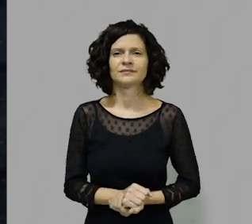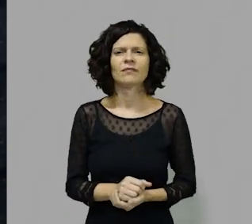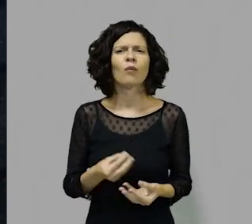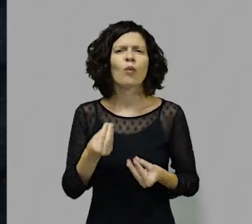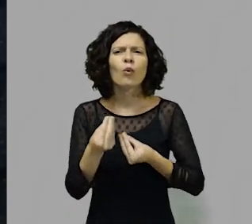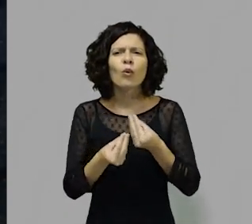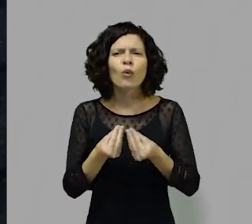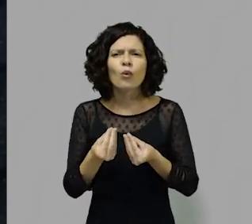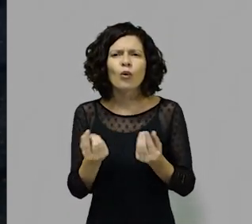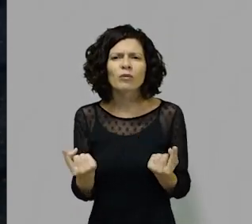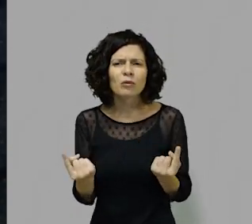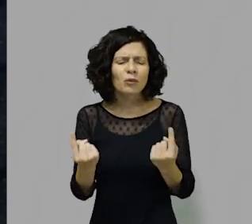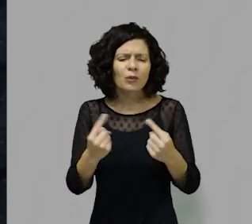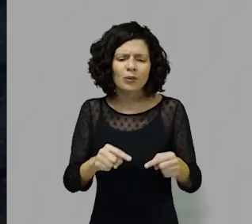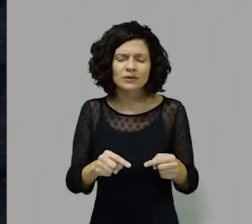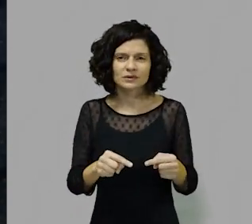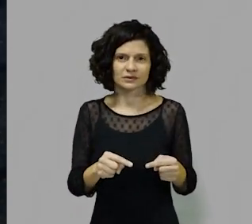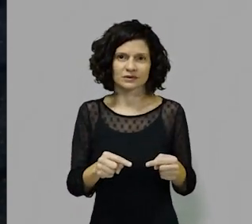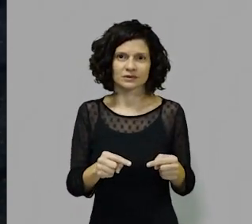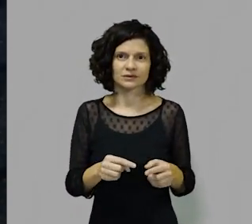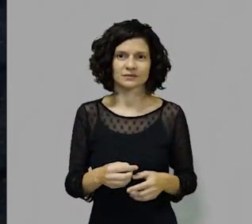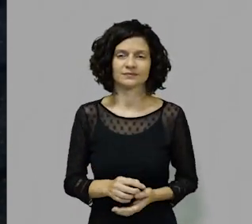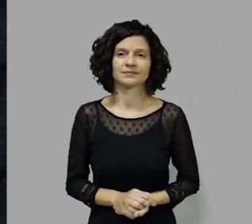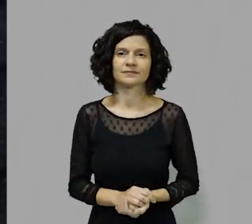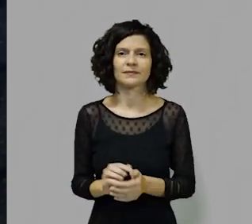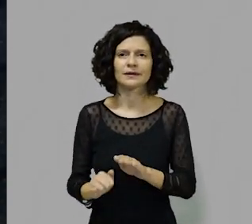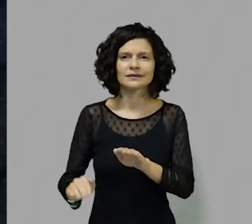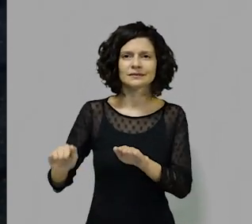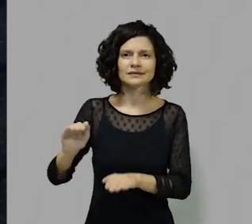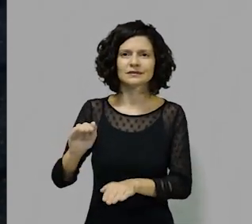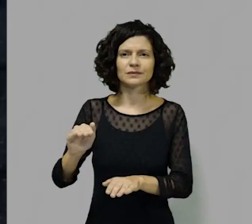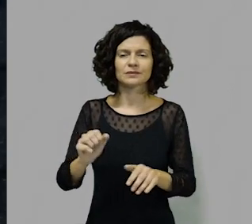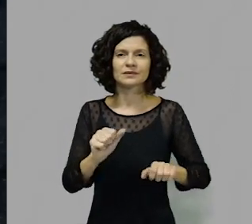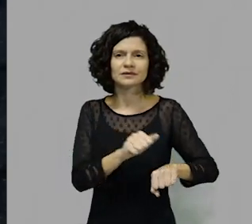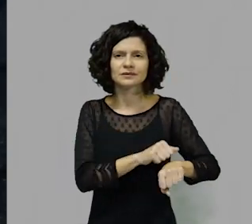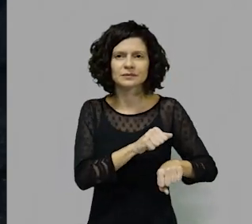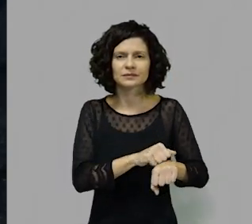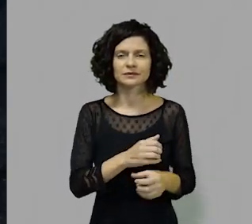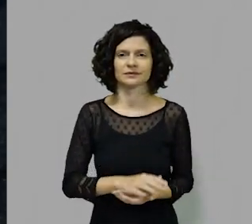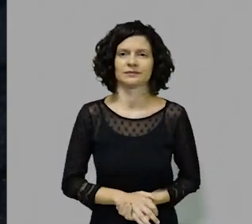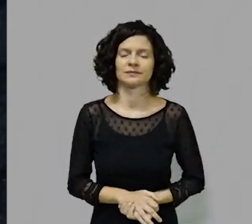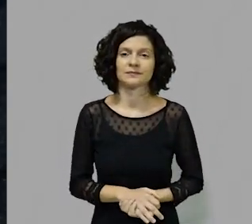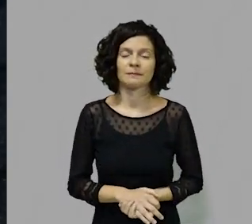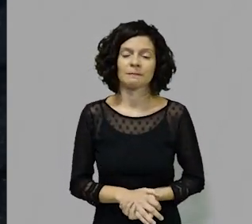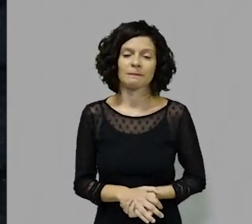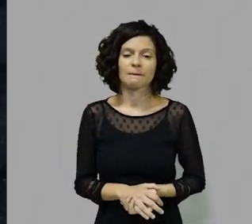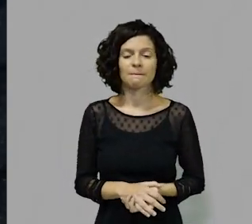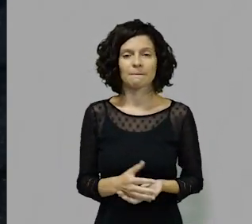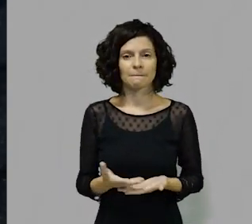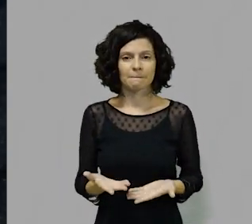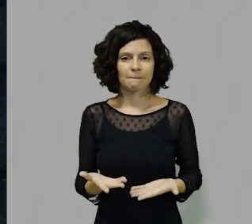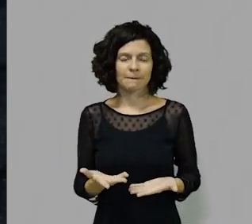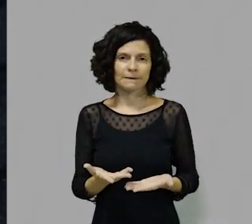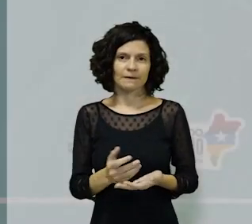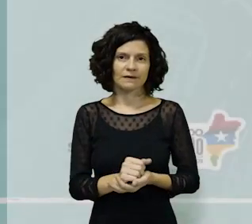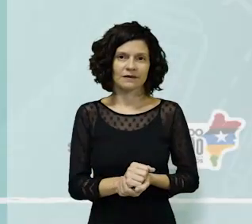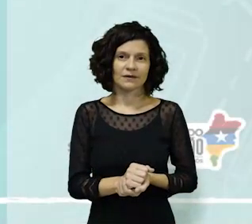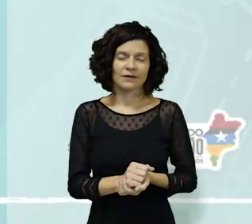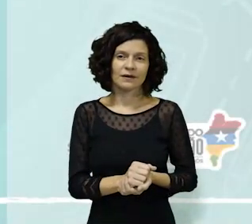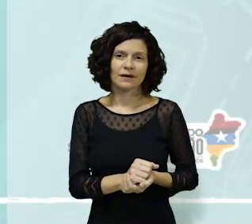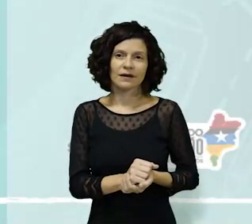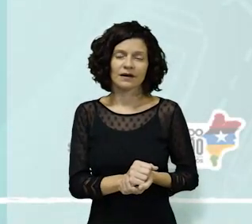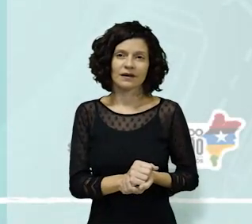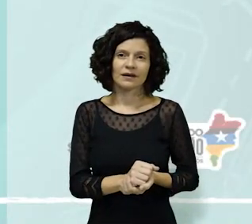então? Como a gente combater a desigualdade e a pobreza? Por essa mesma visão que eu citei para ti, a